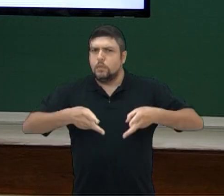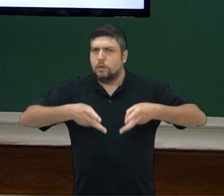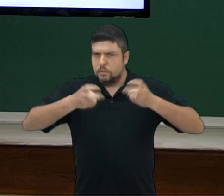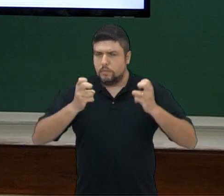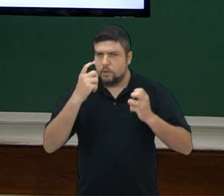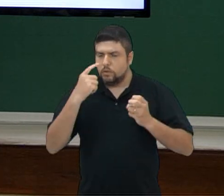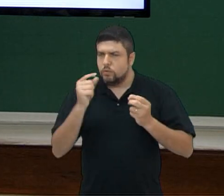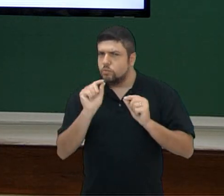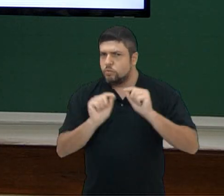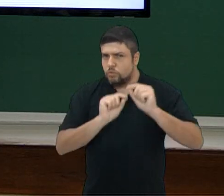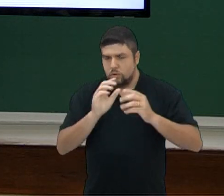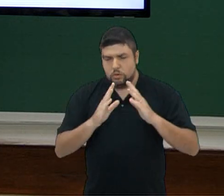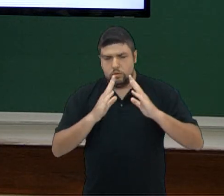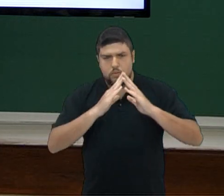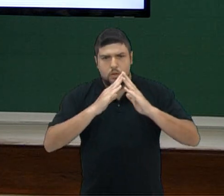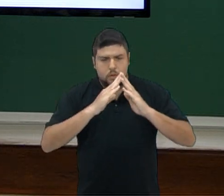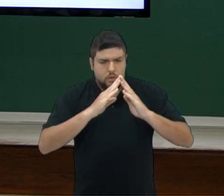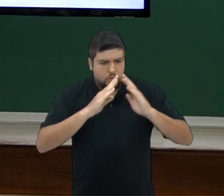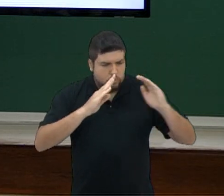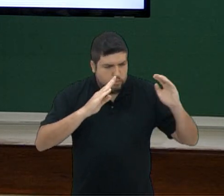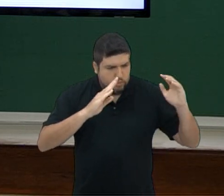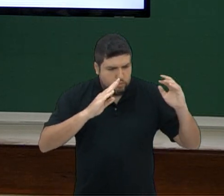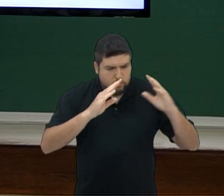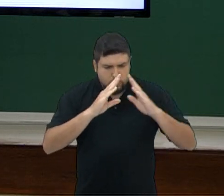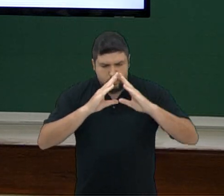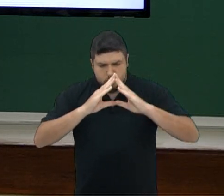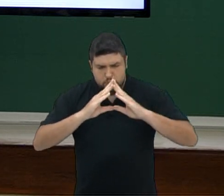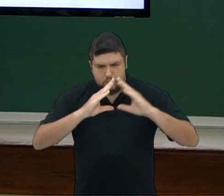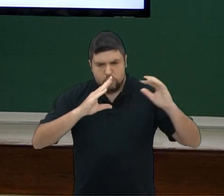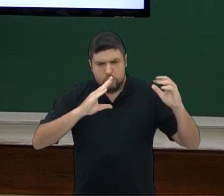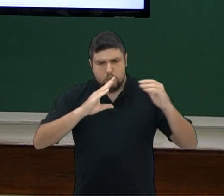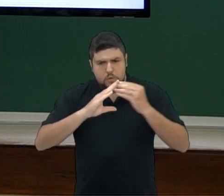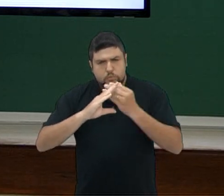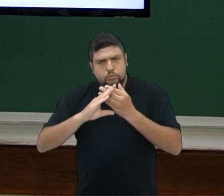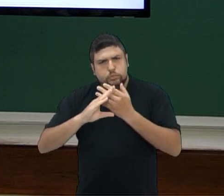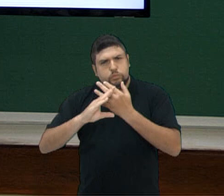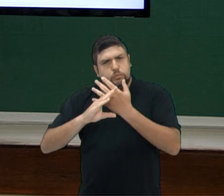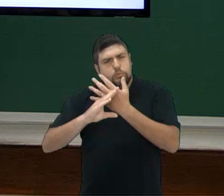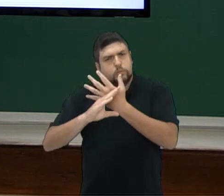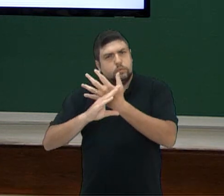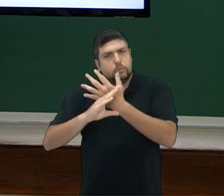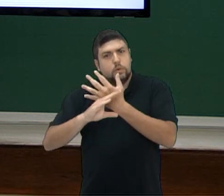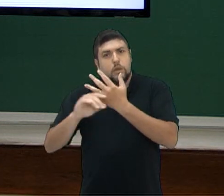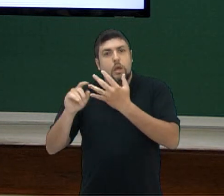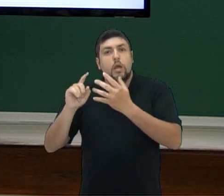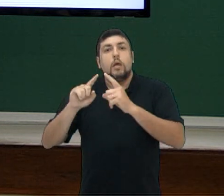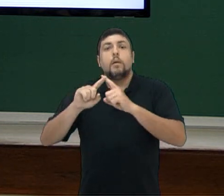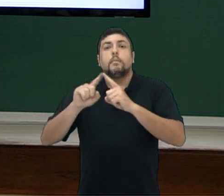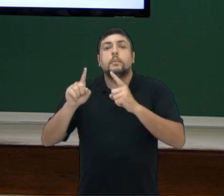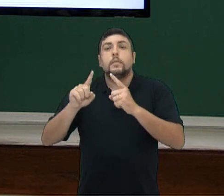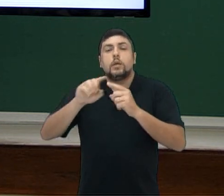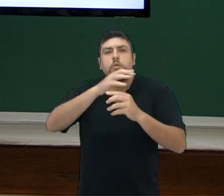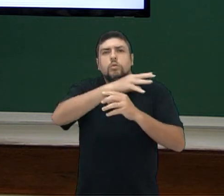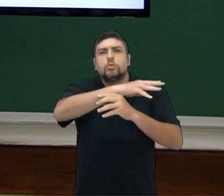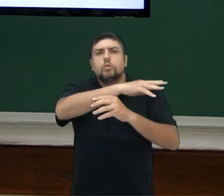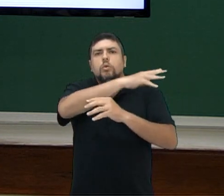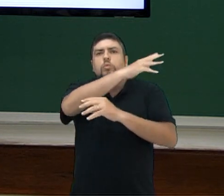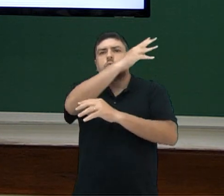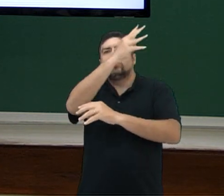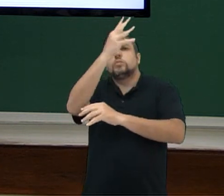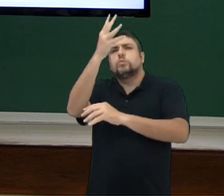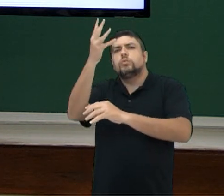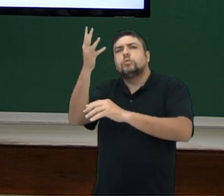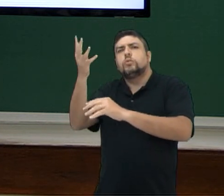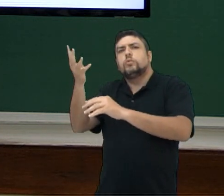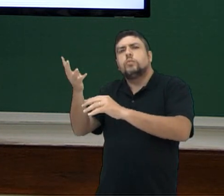que acontece. Você consegue perceber isso em um prisma, entretanto, você só consegue perceber o conceito de um arco-íris logo após